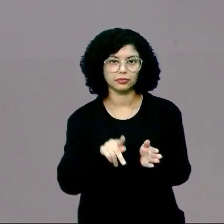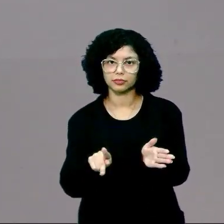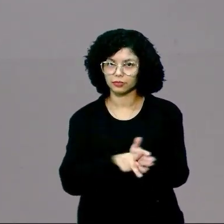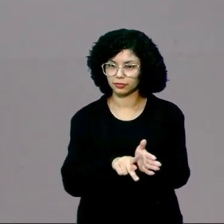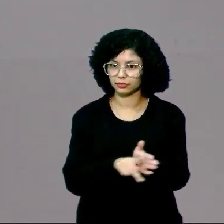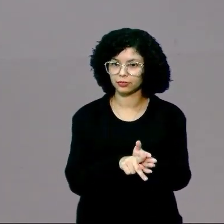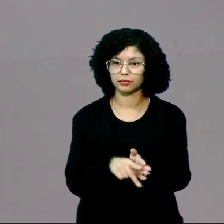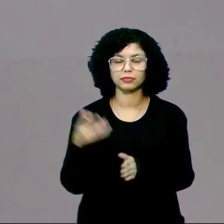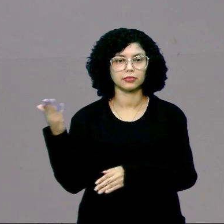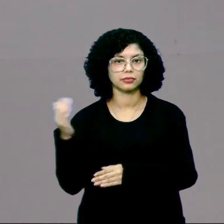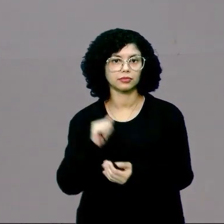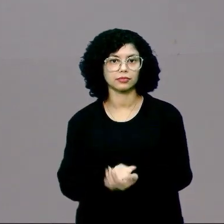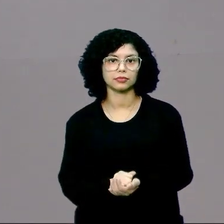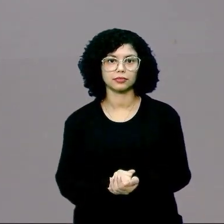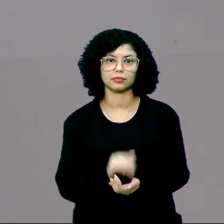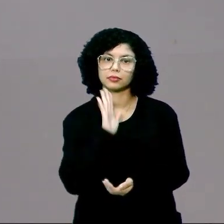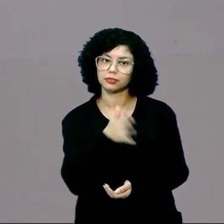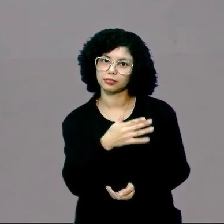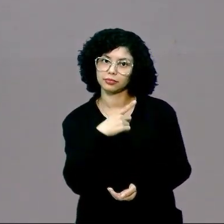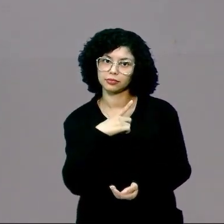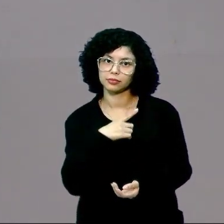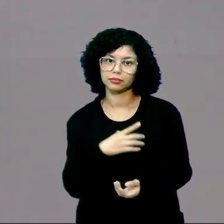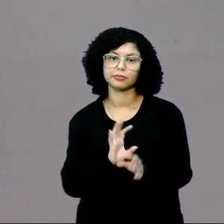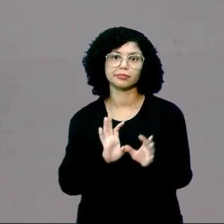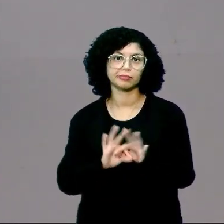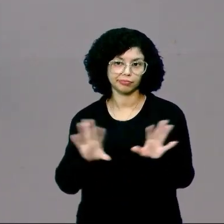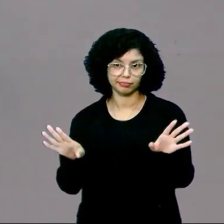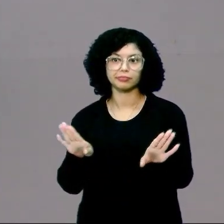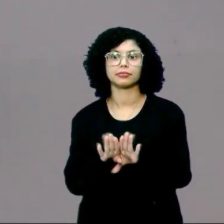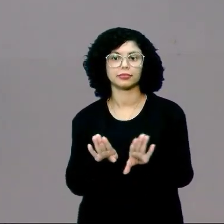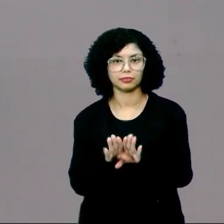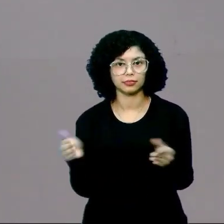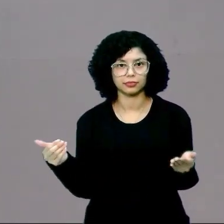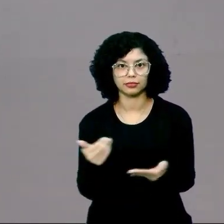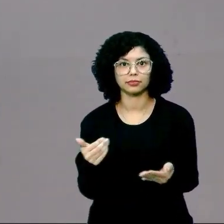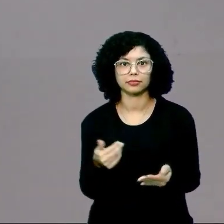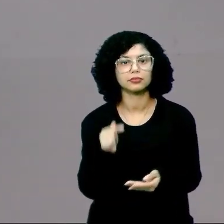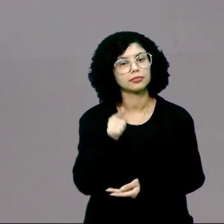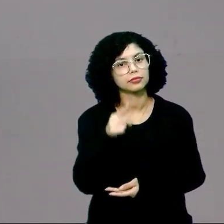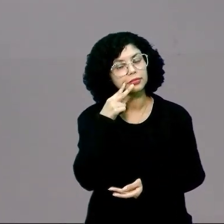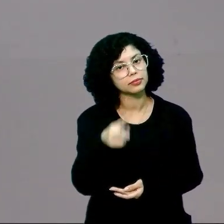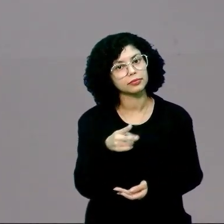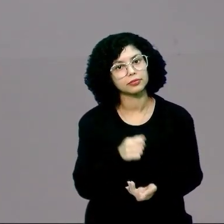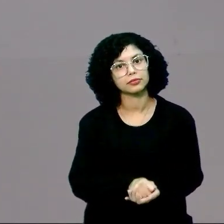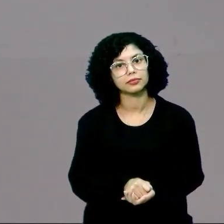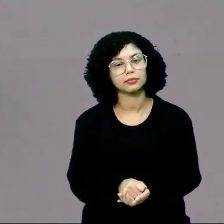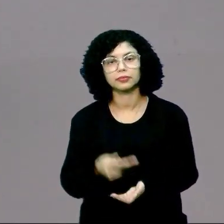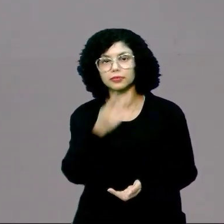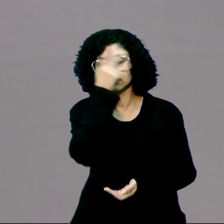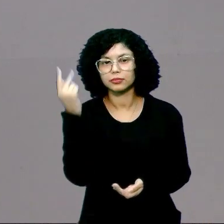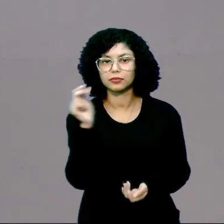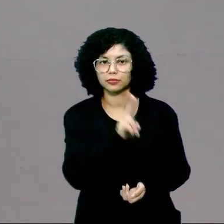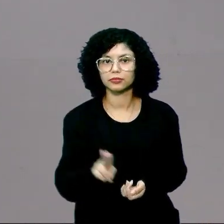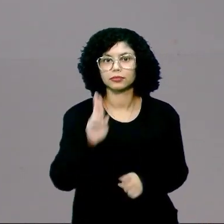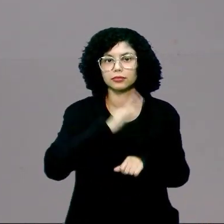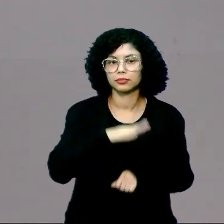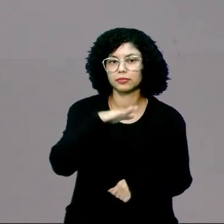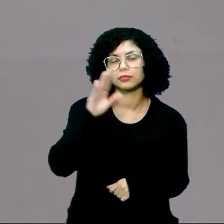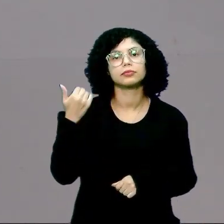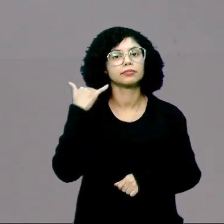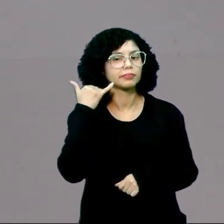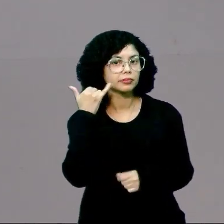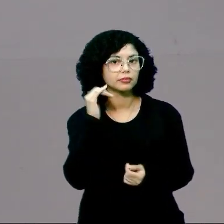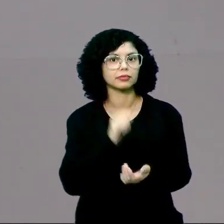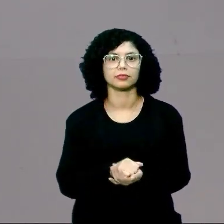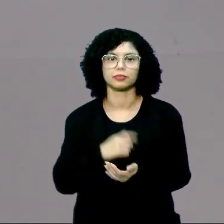caixa eletrônico, né, que já está sendo até abandonado, porque agora mesmo, para você ver, as pessoas utilizam mais o